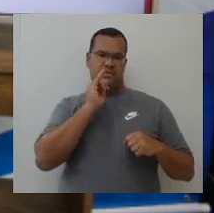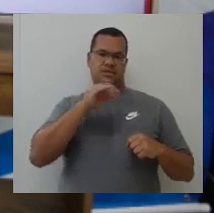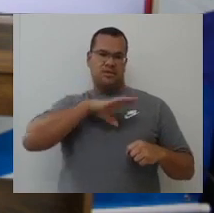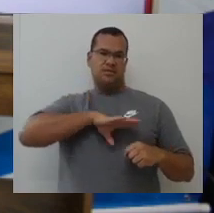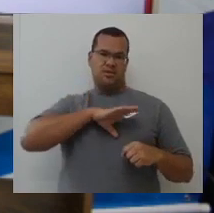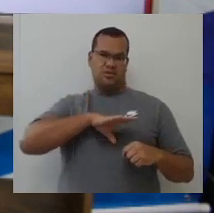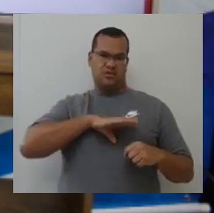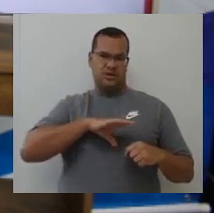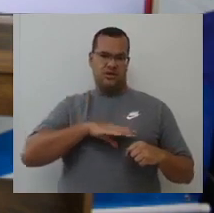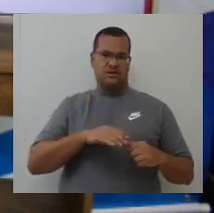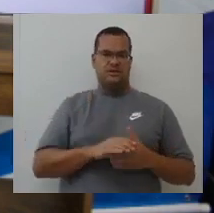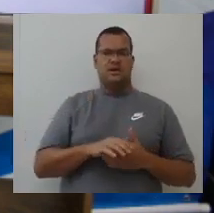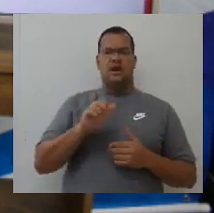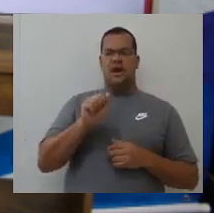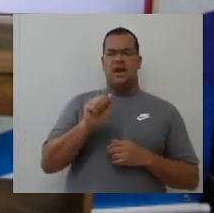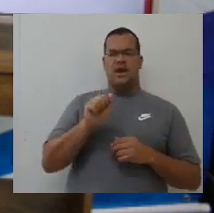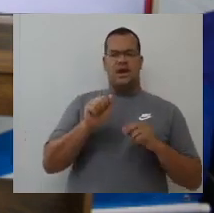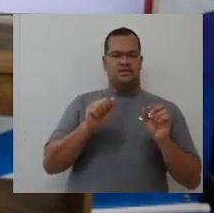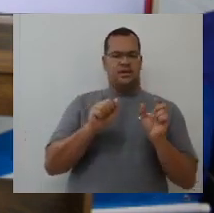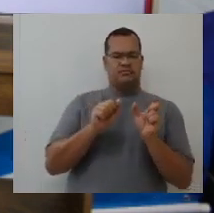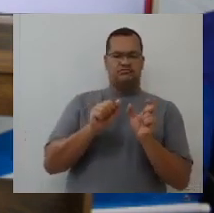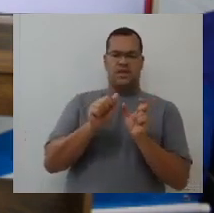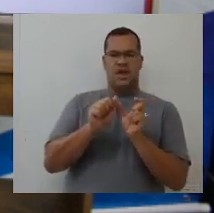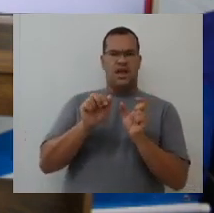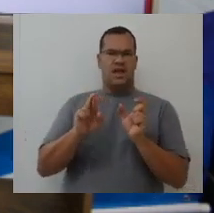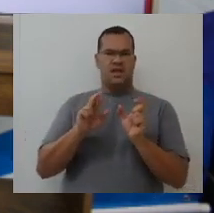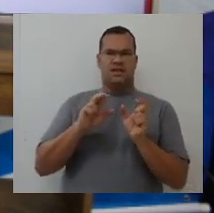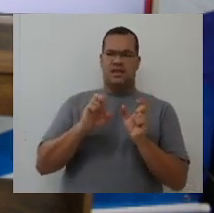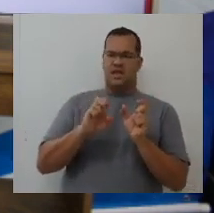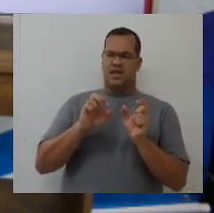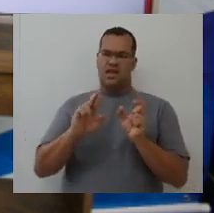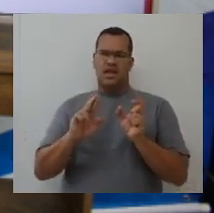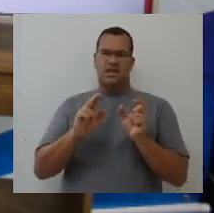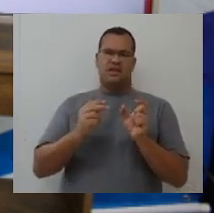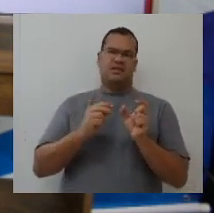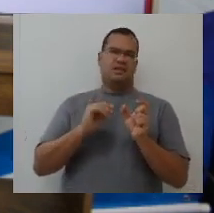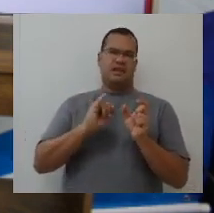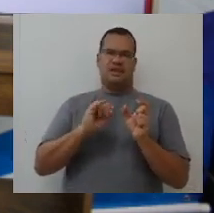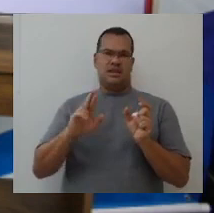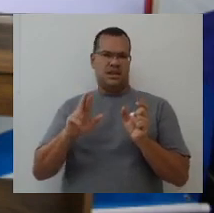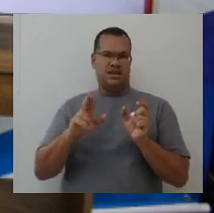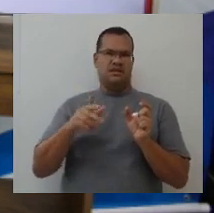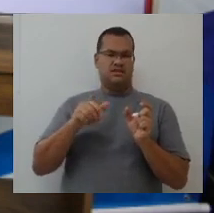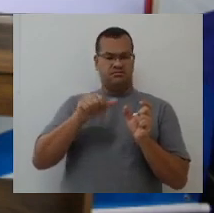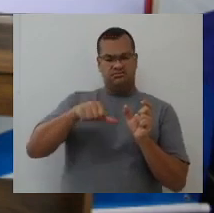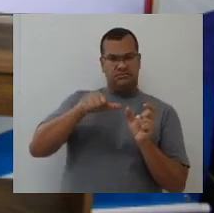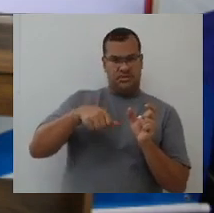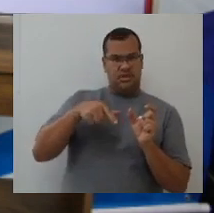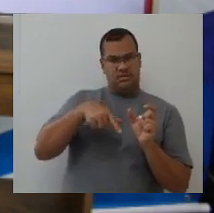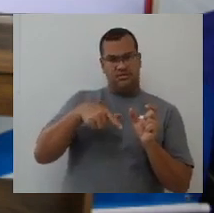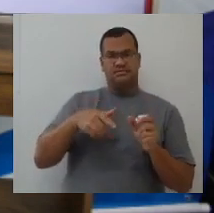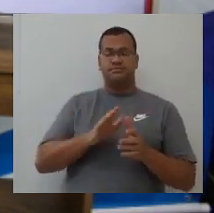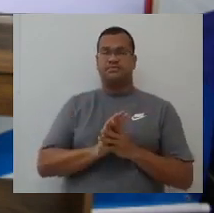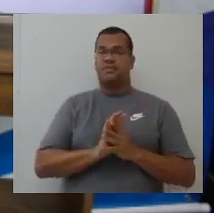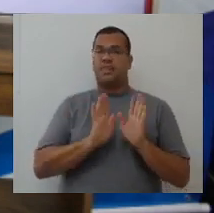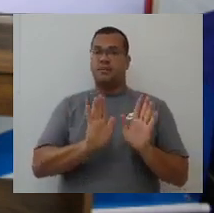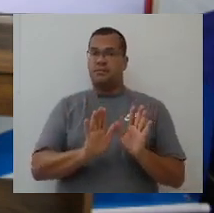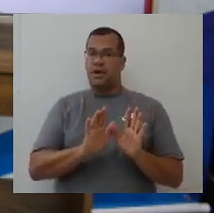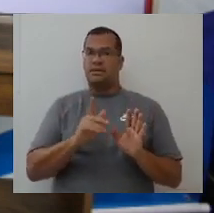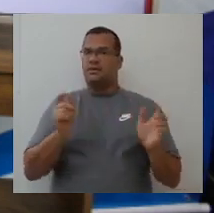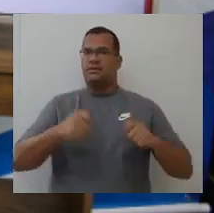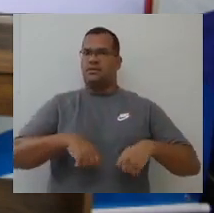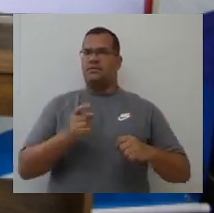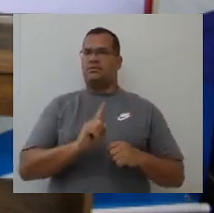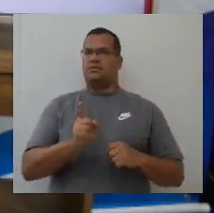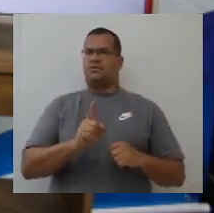R. AR, ER, R, enfim, dependendo dessas terminações aí, né, dessas variações. Só que isso não é